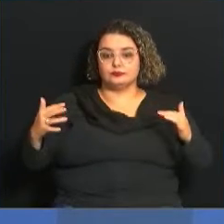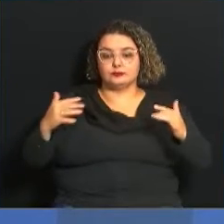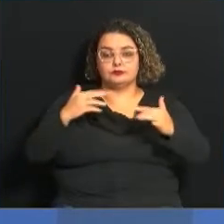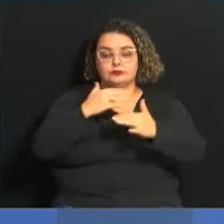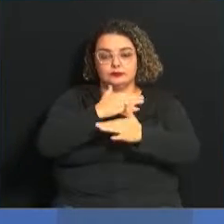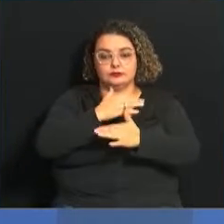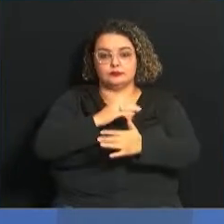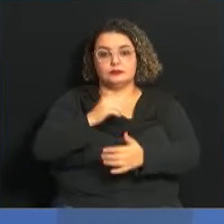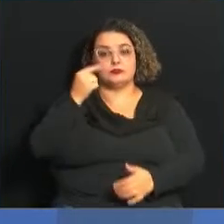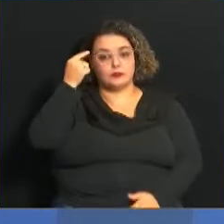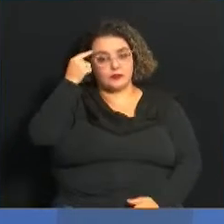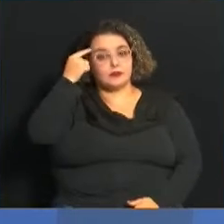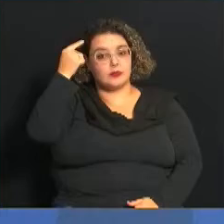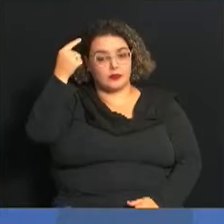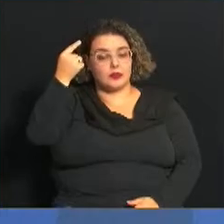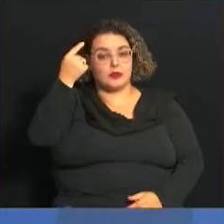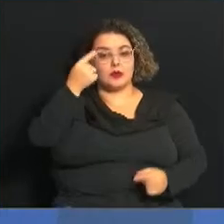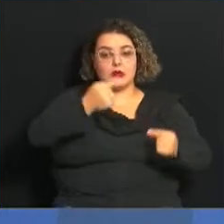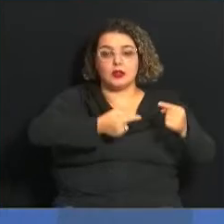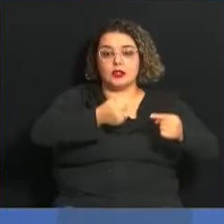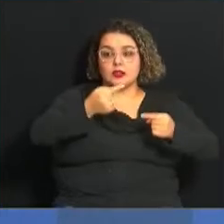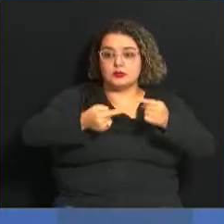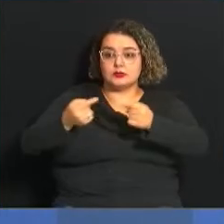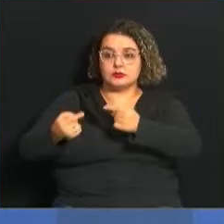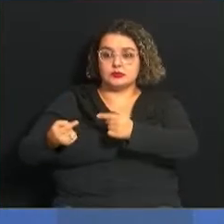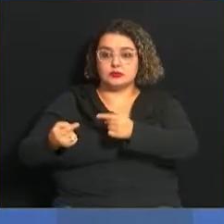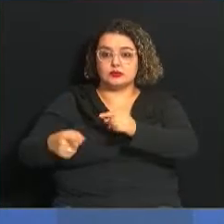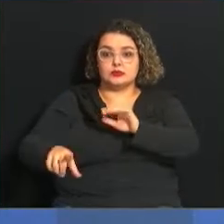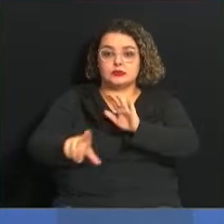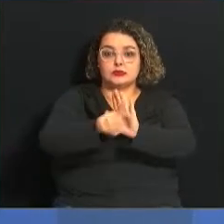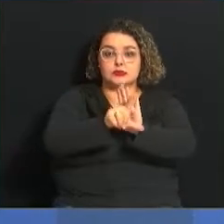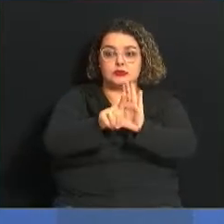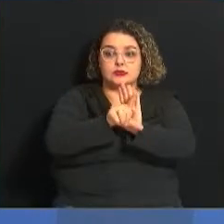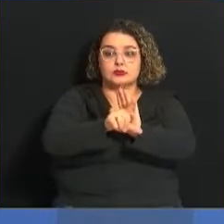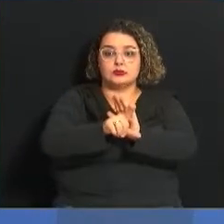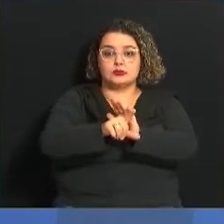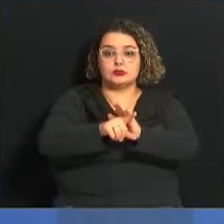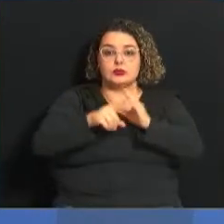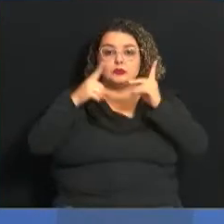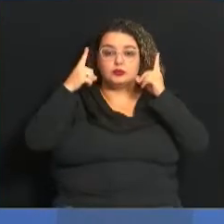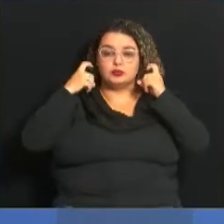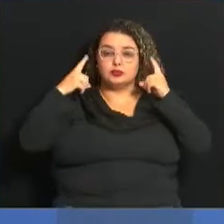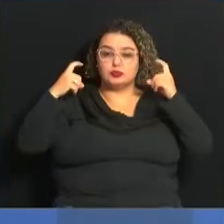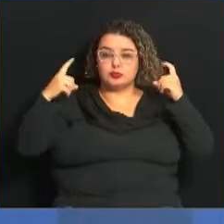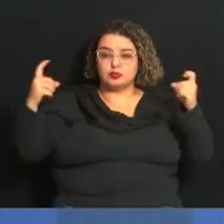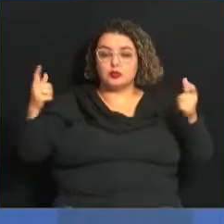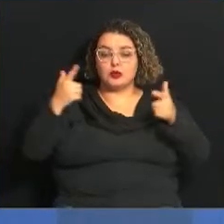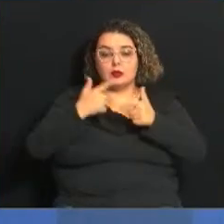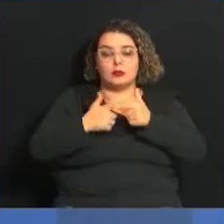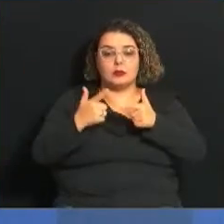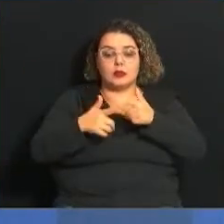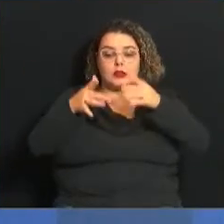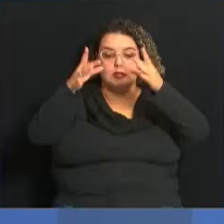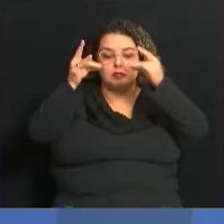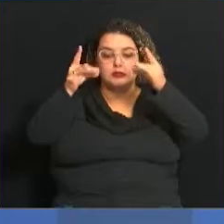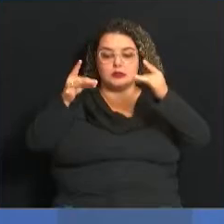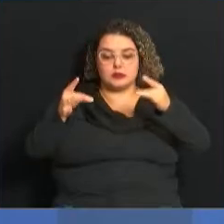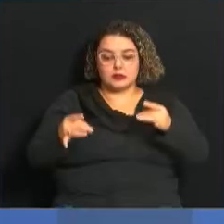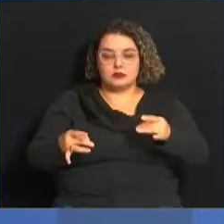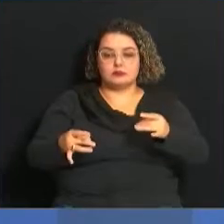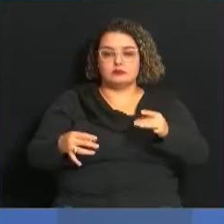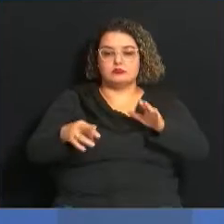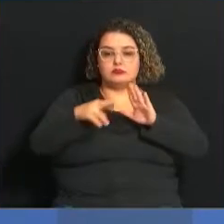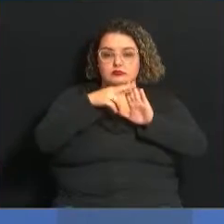A ideia é discutir a legislação sobre poluição sonora, com detalhamento de regras de funcionamento